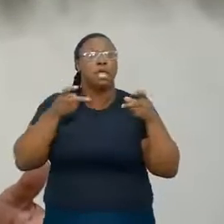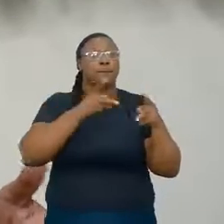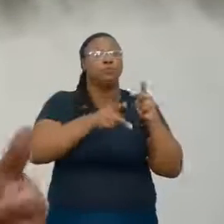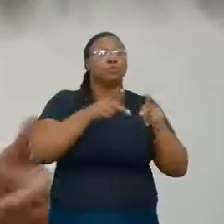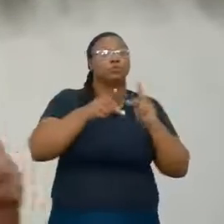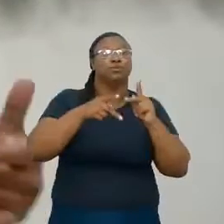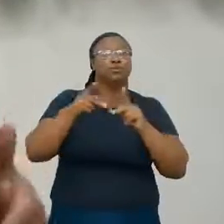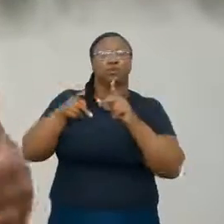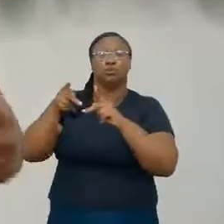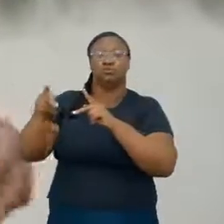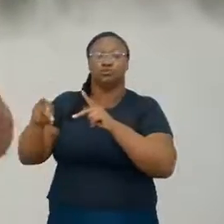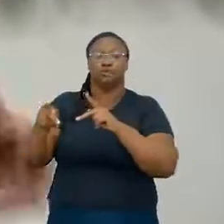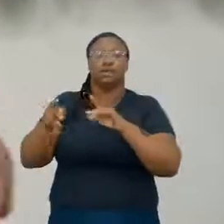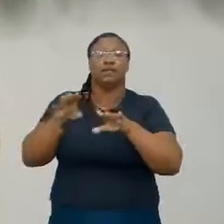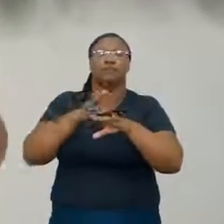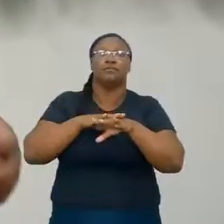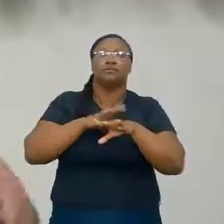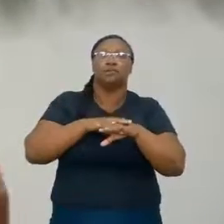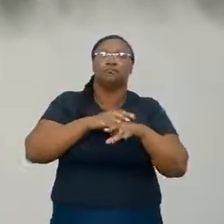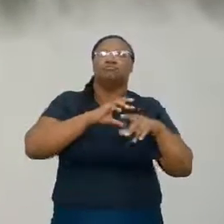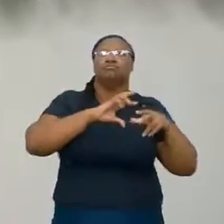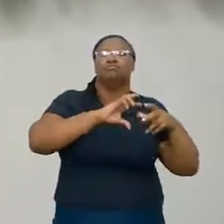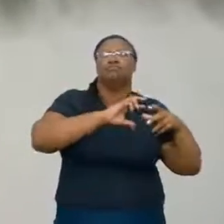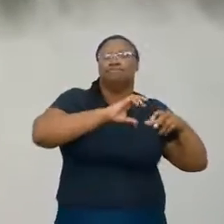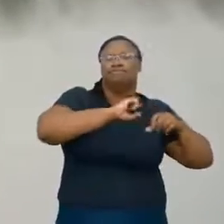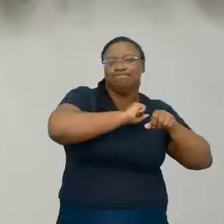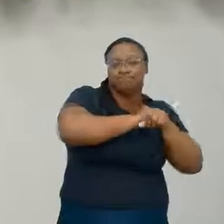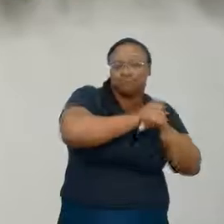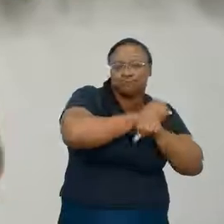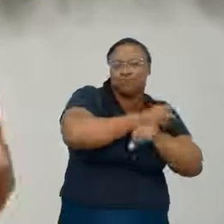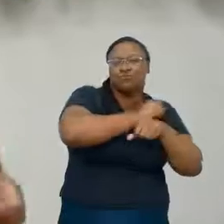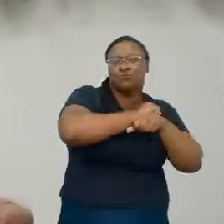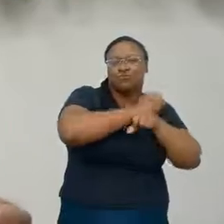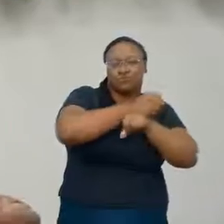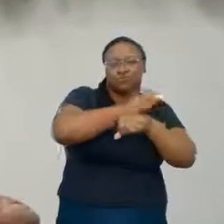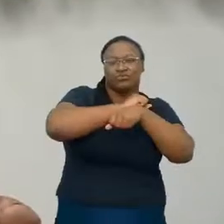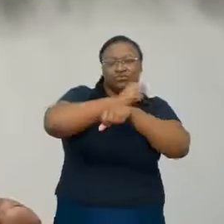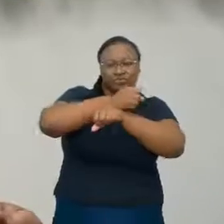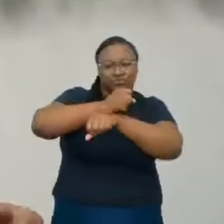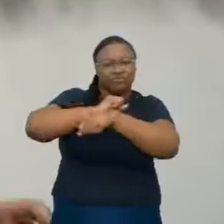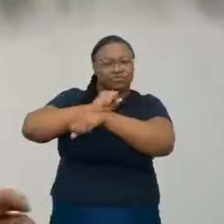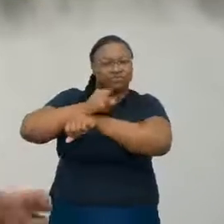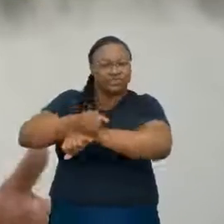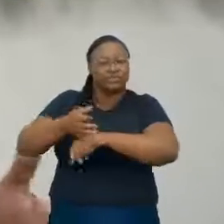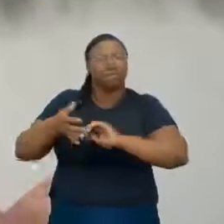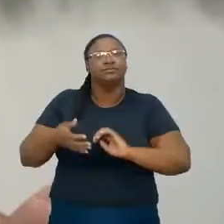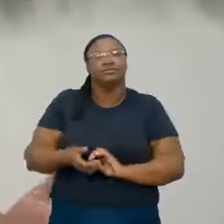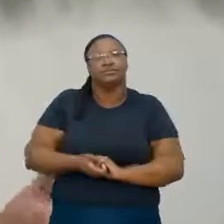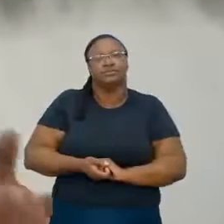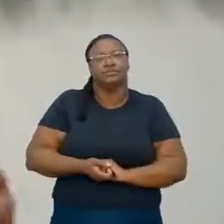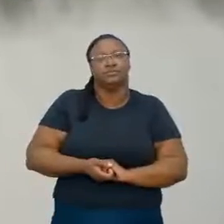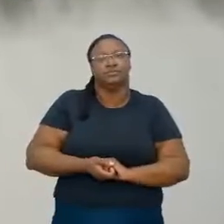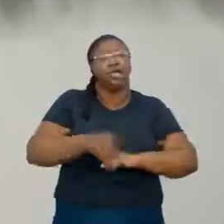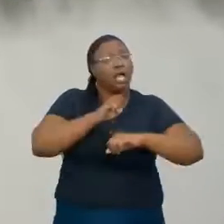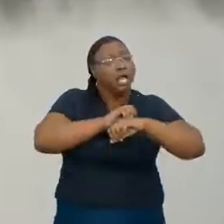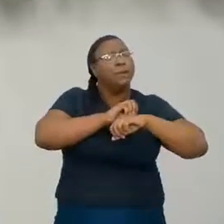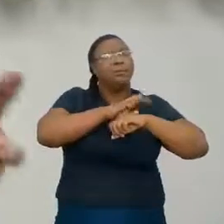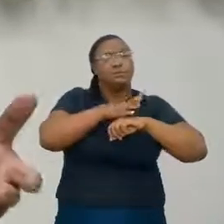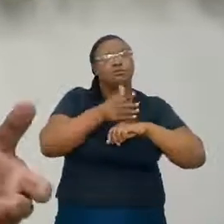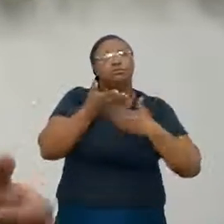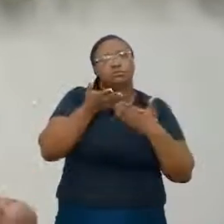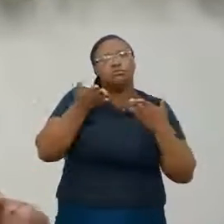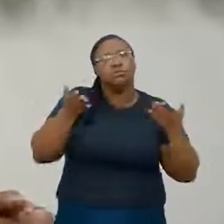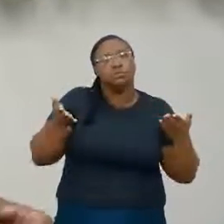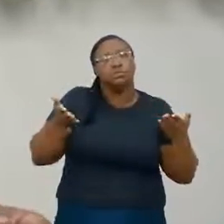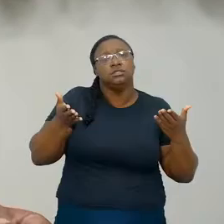para permanecer dentro dessa criatividade, de instigando esses estudantes, né? Então é uma sugestão e a gente sempre